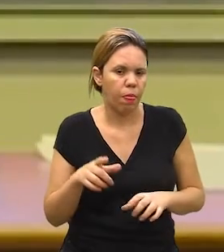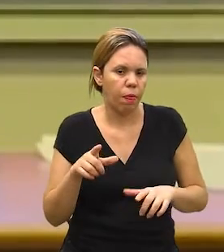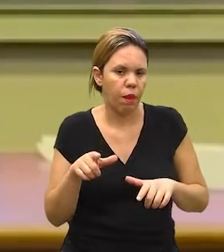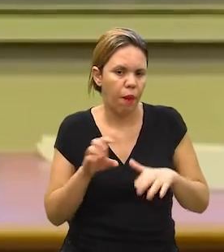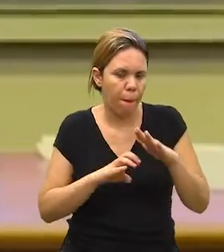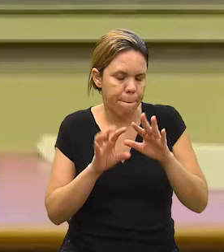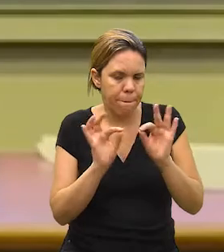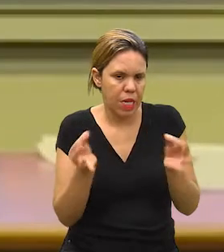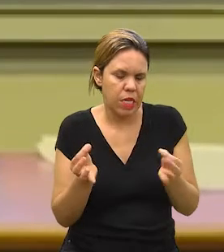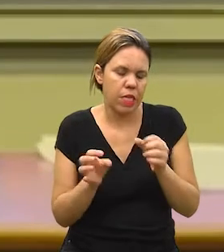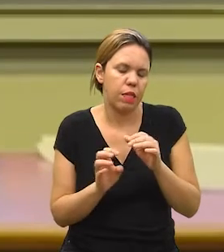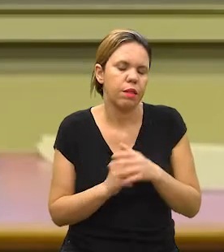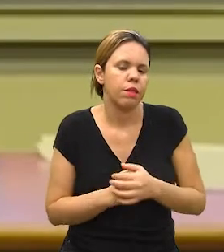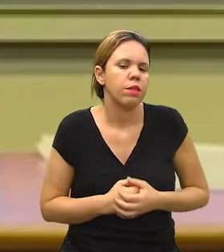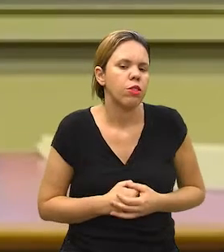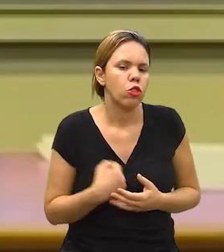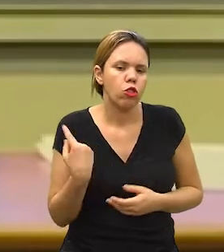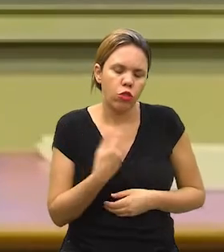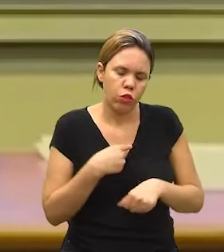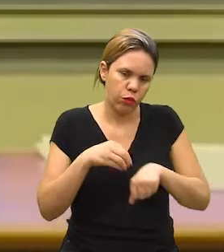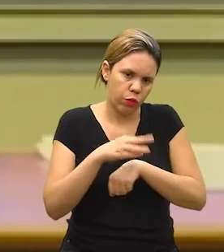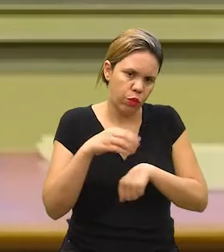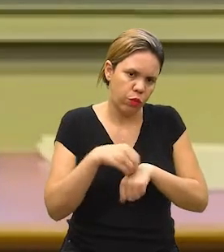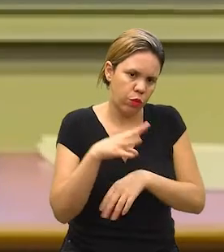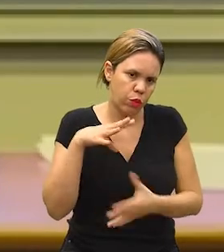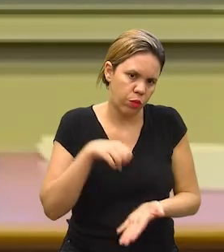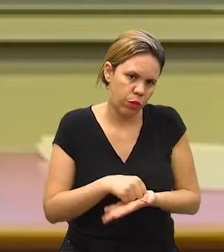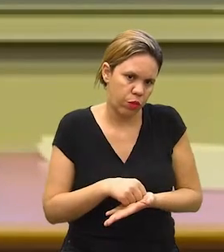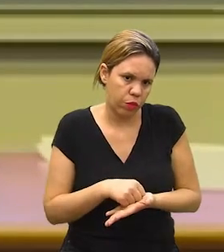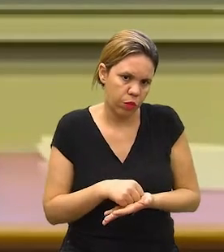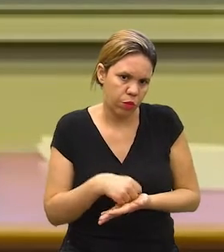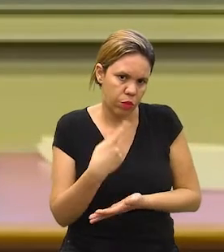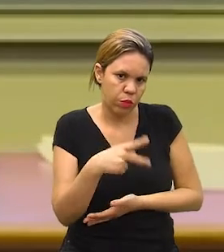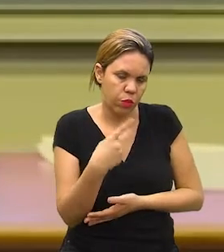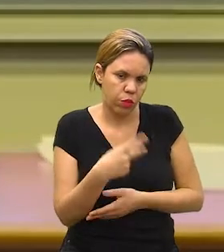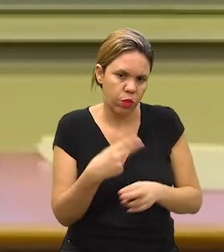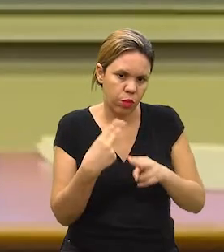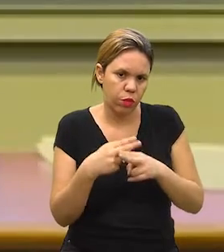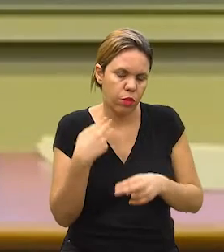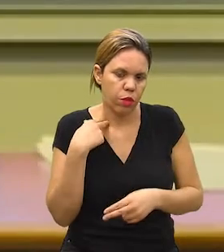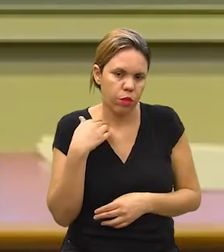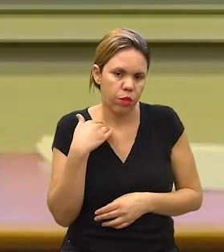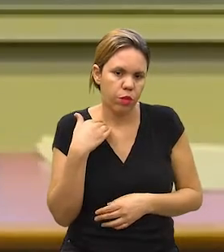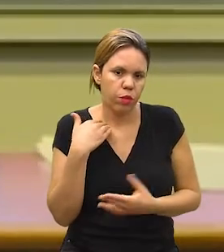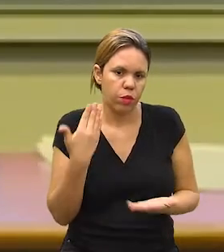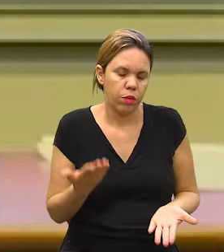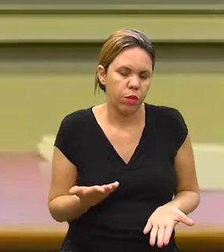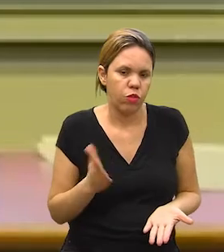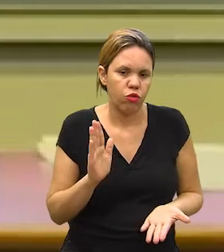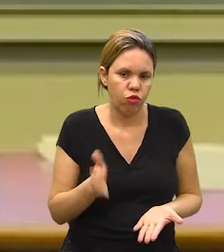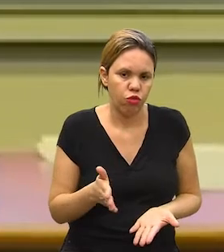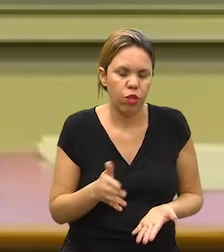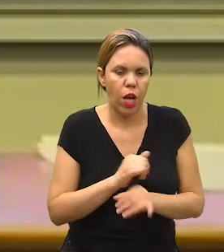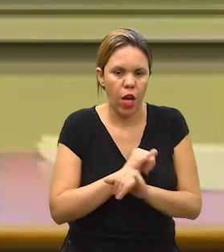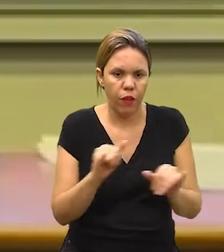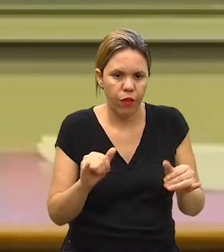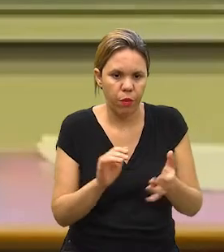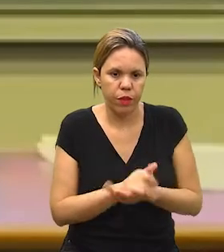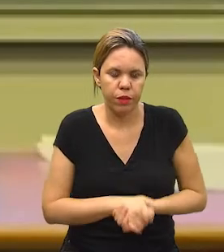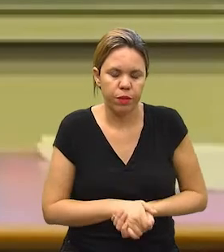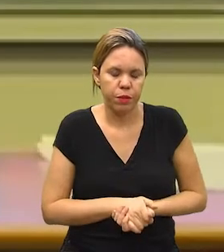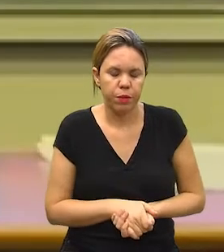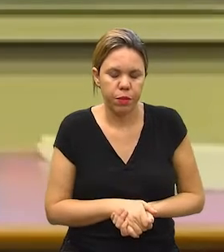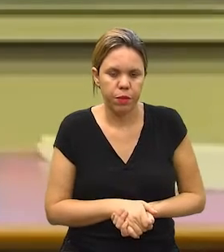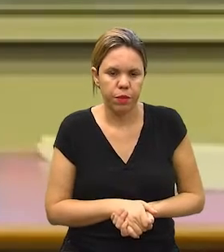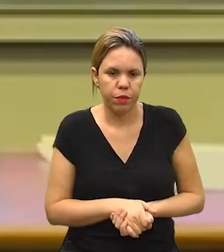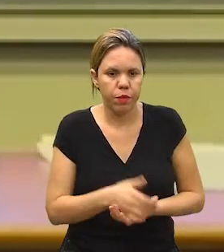microempresas, e nós vamos passar todo esse cadastro para a Caixa Econômica Federal, já informatizado. E